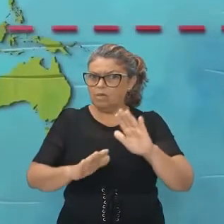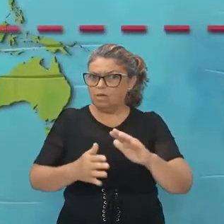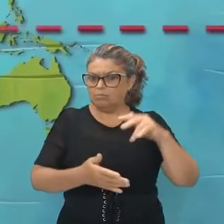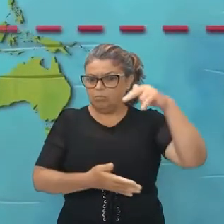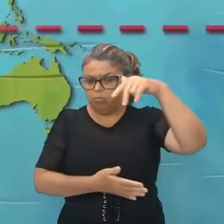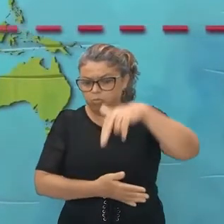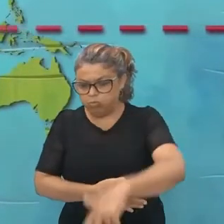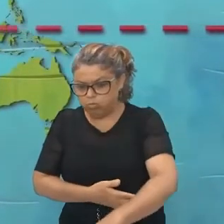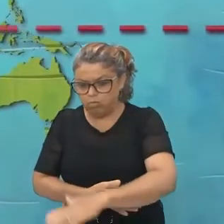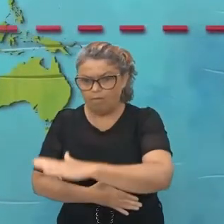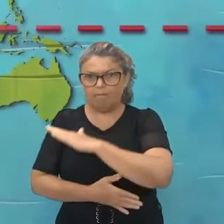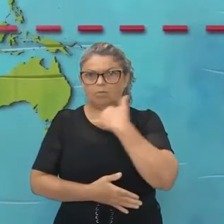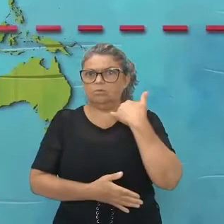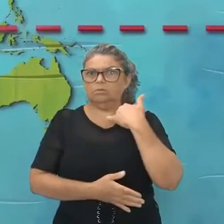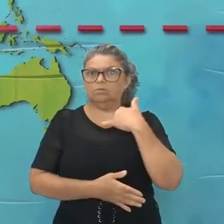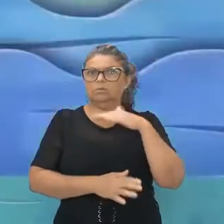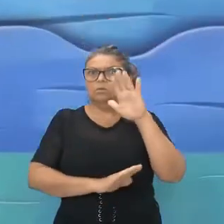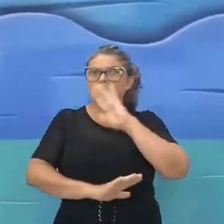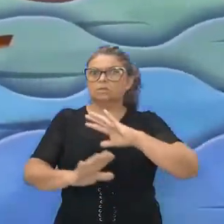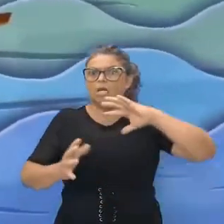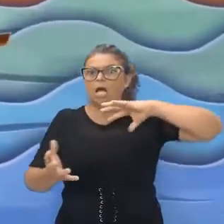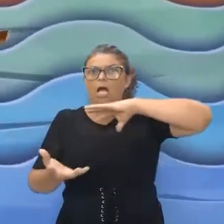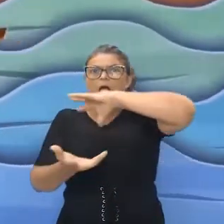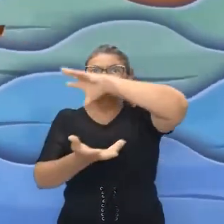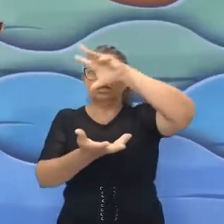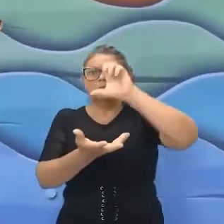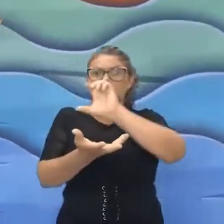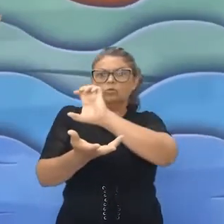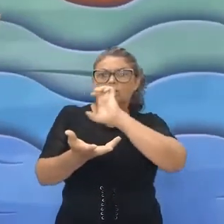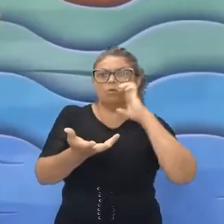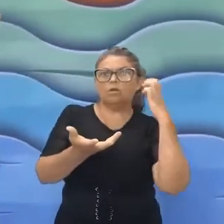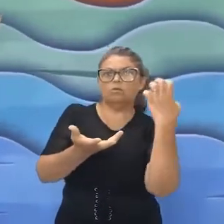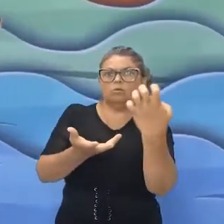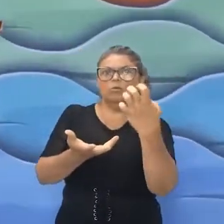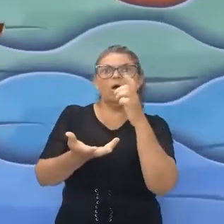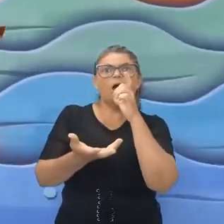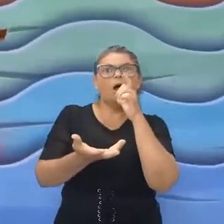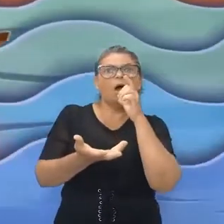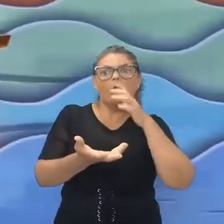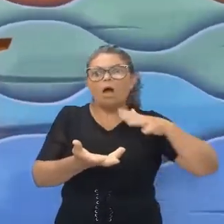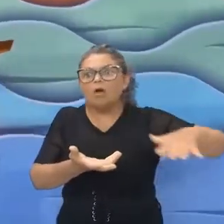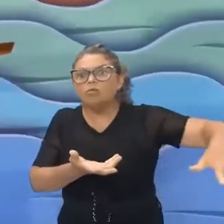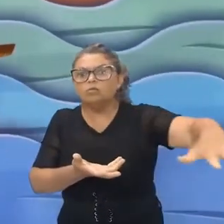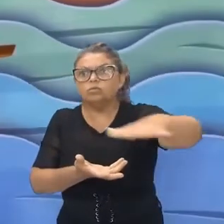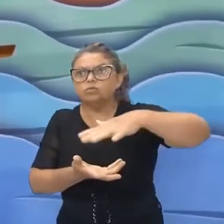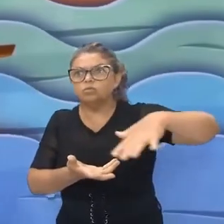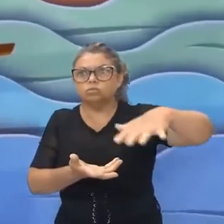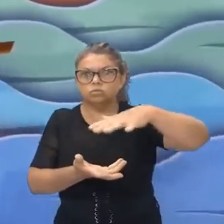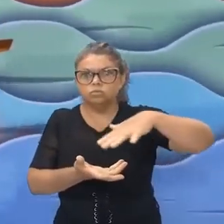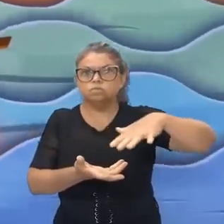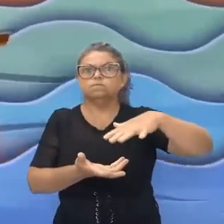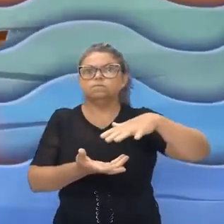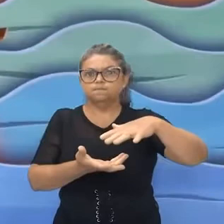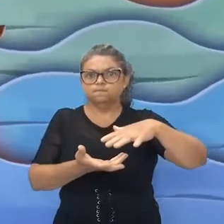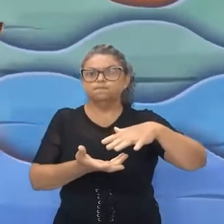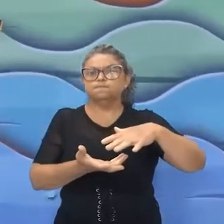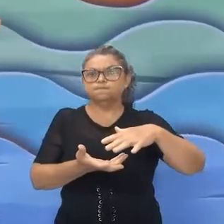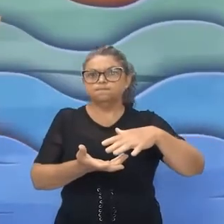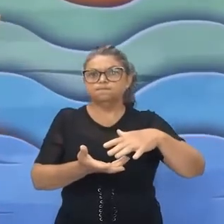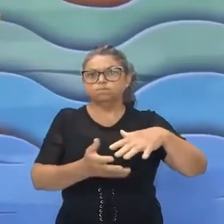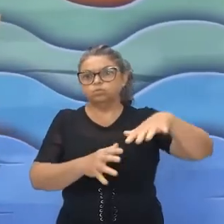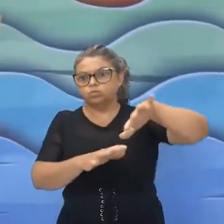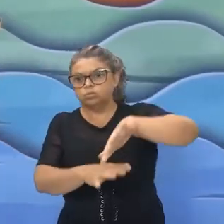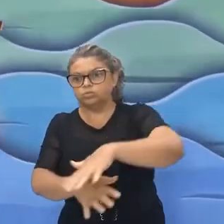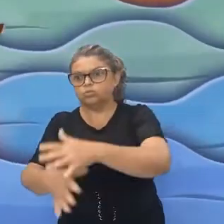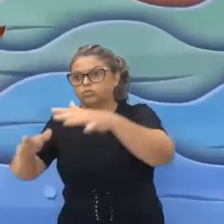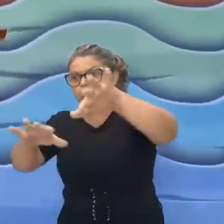Ou de que na altura da linha do Equador as águas ferviam, incendiando os navios. Ou ainda de que o